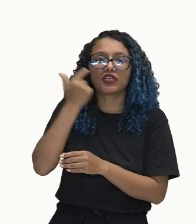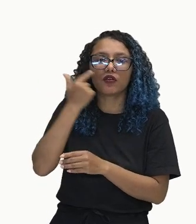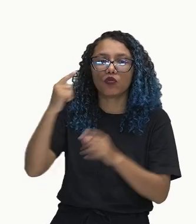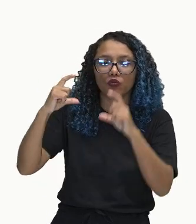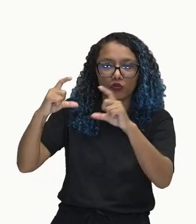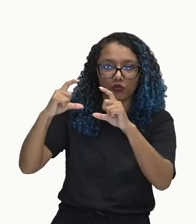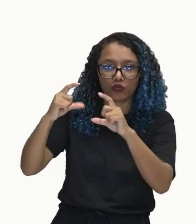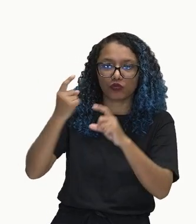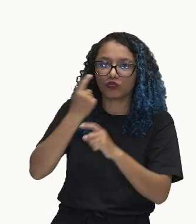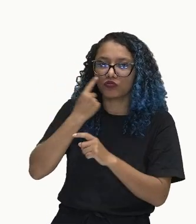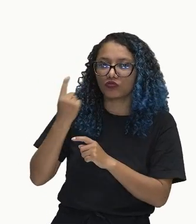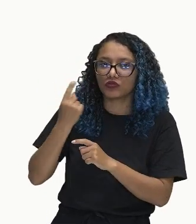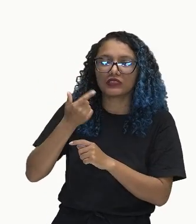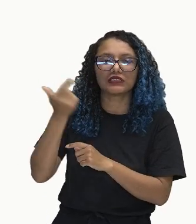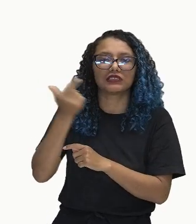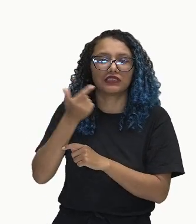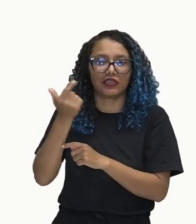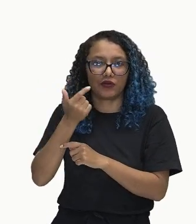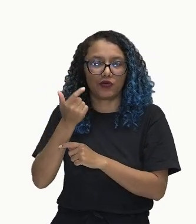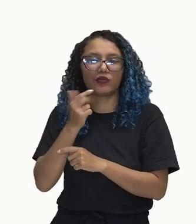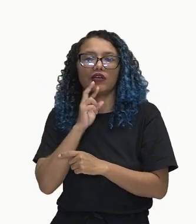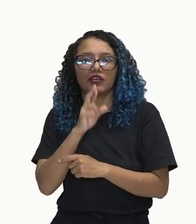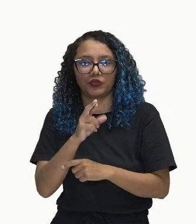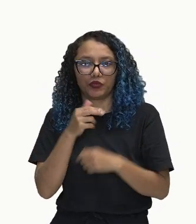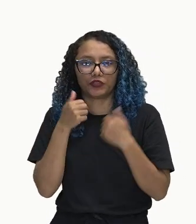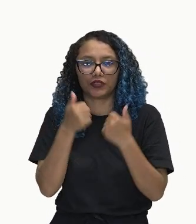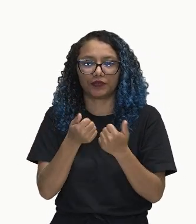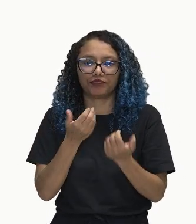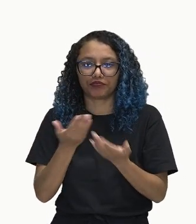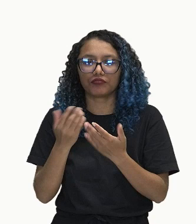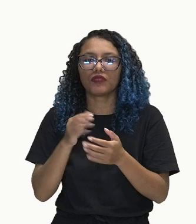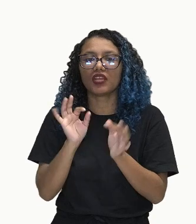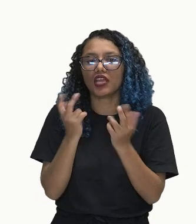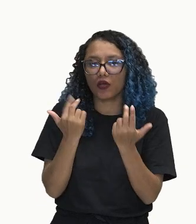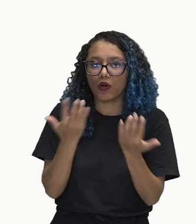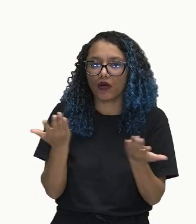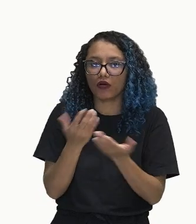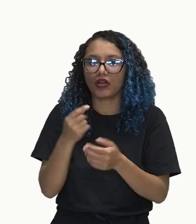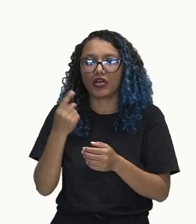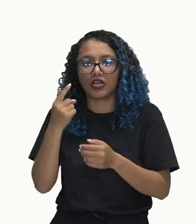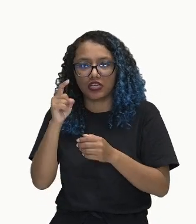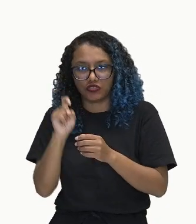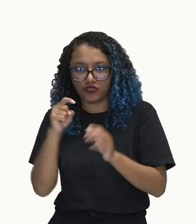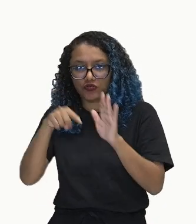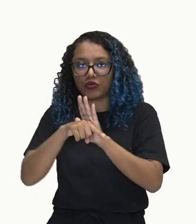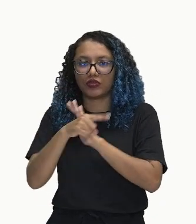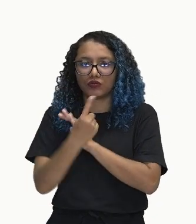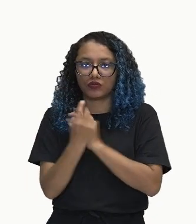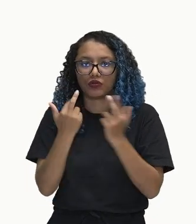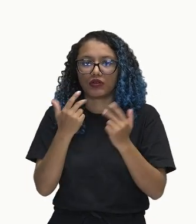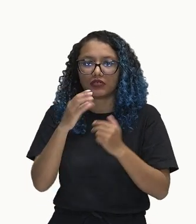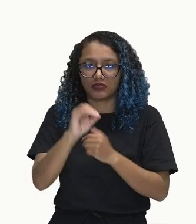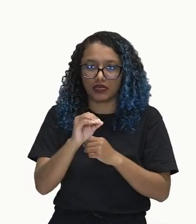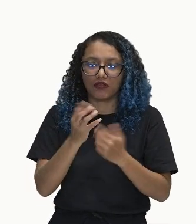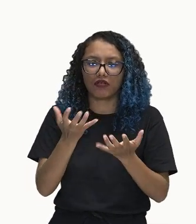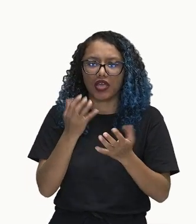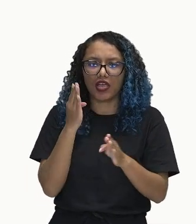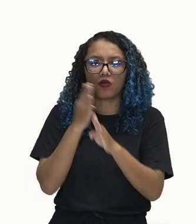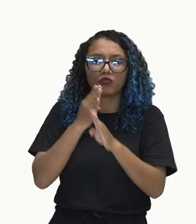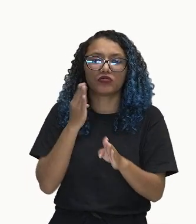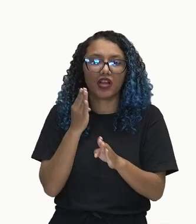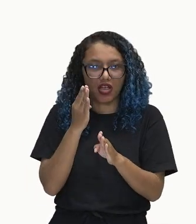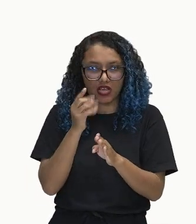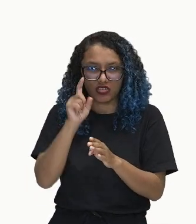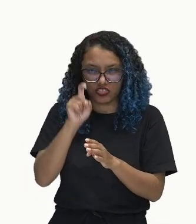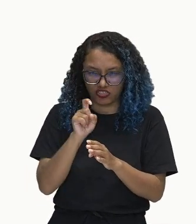parênteses. E o que a gente vai fazer? A mesma coisa, ó. X menos 1 igual a zero. Como eu quero achar o valor do x,